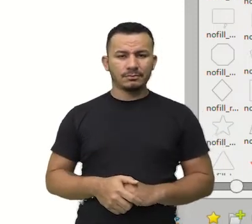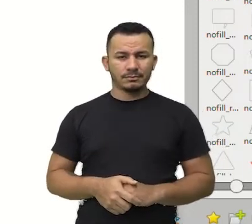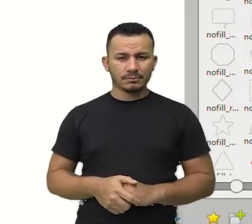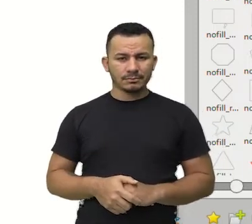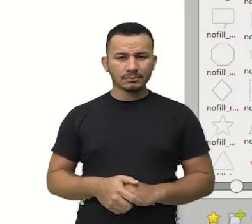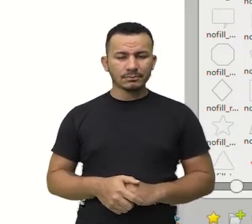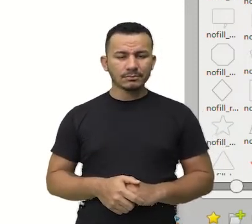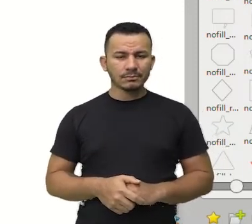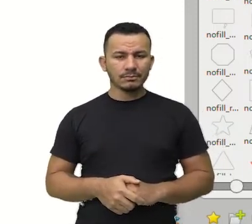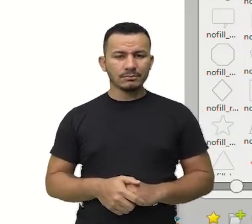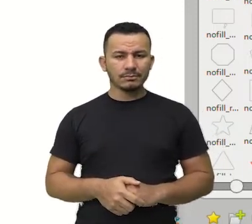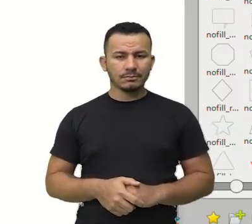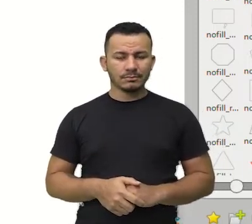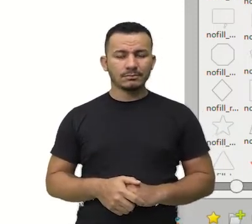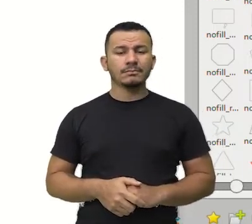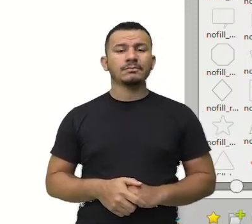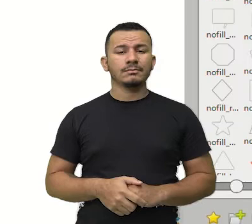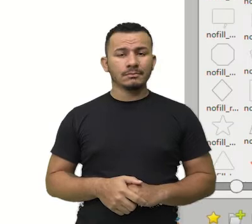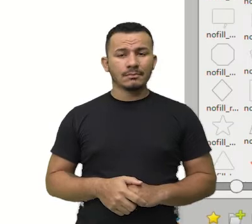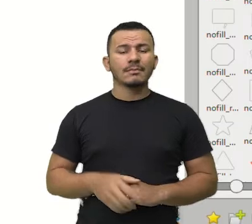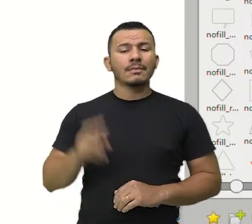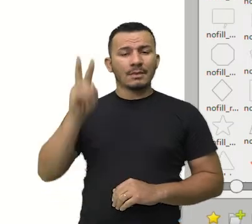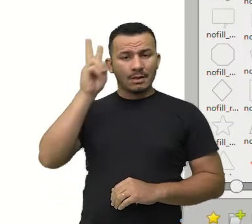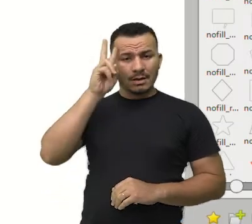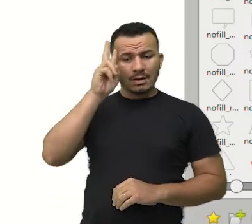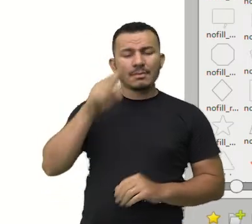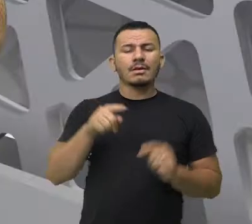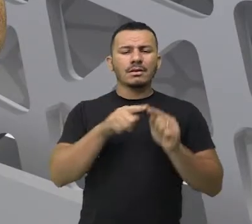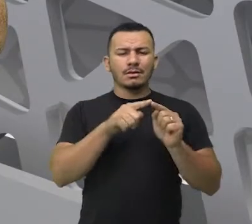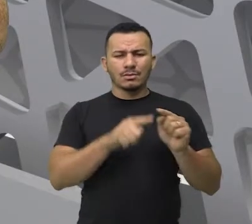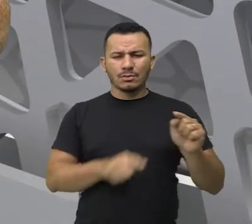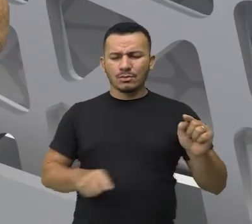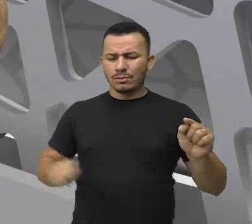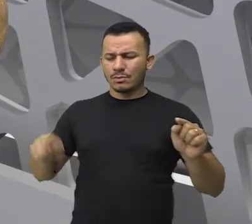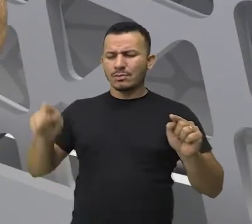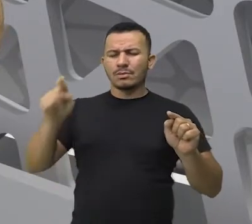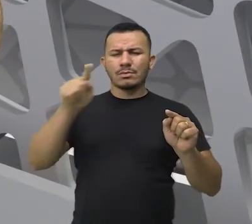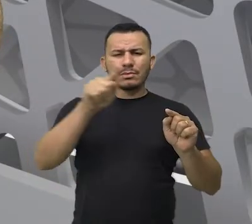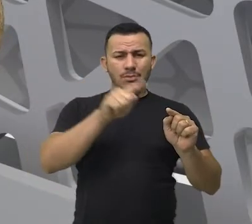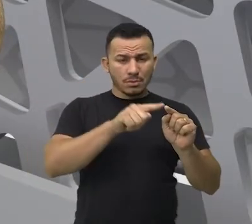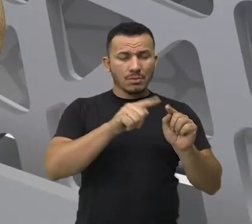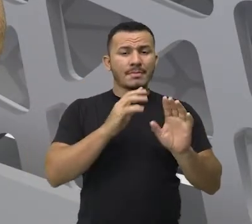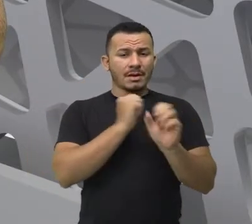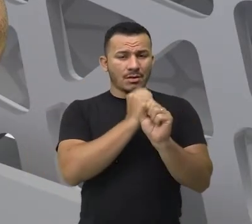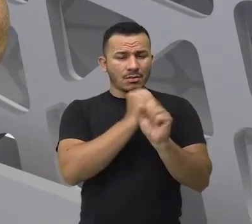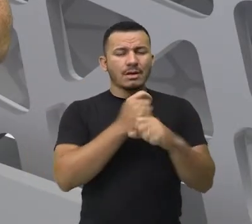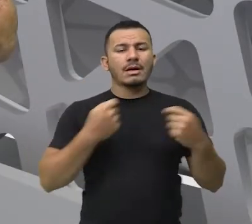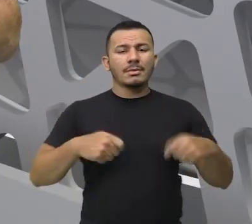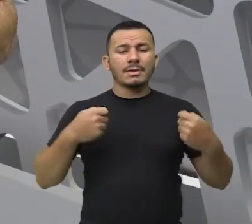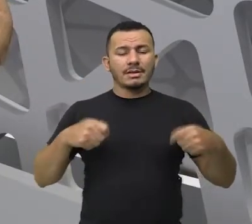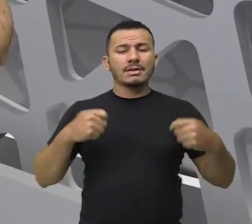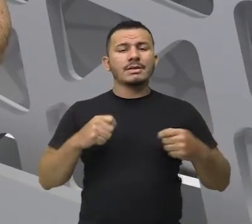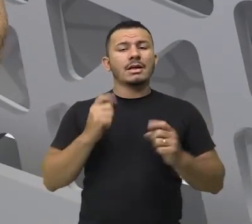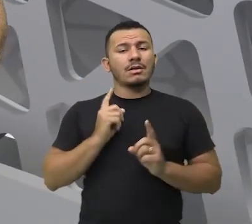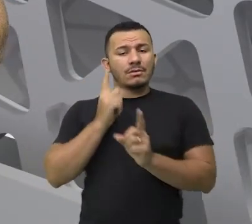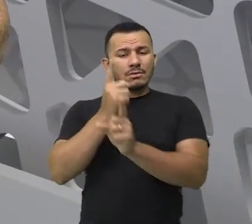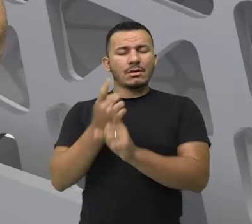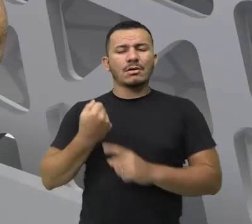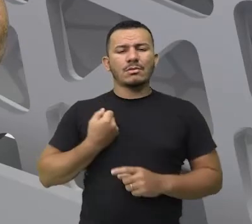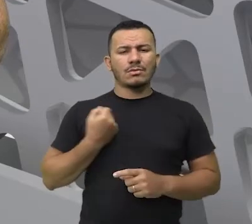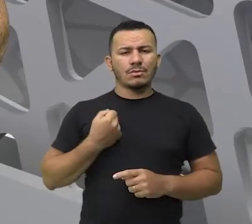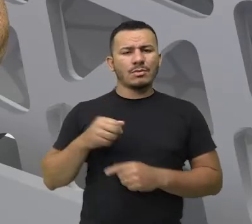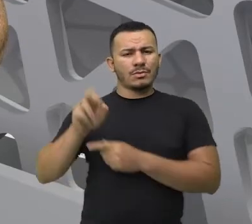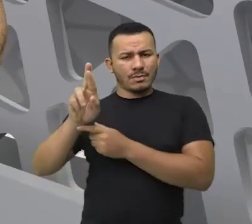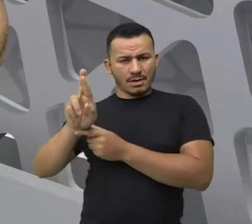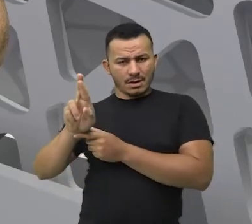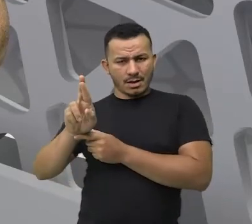que a gente calcula aí o comprimento de uma circunferência. Lembrando que para calcular o comprimento da circunferência, basta que você